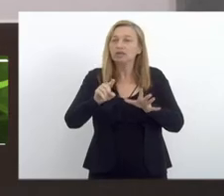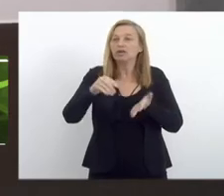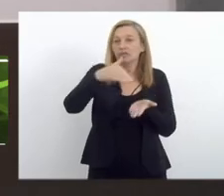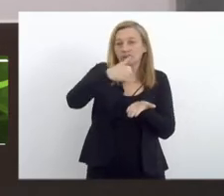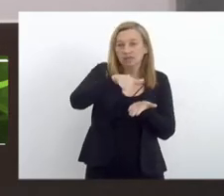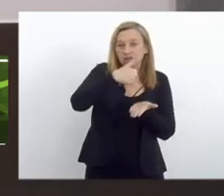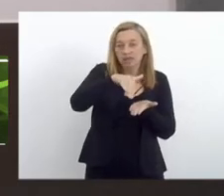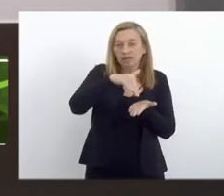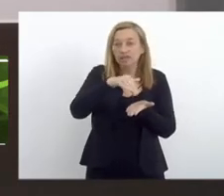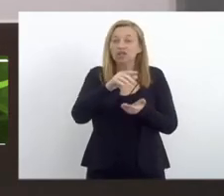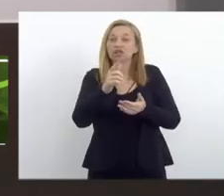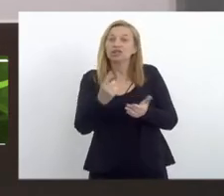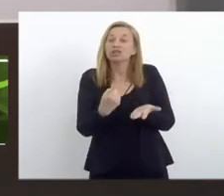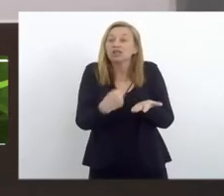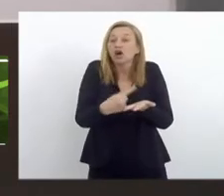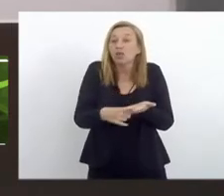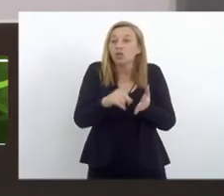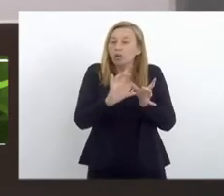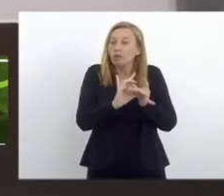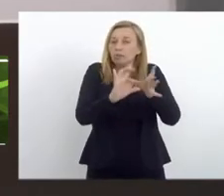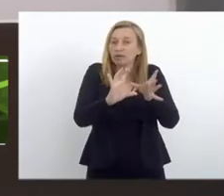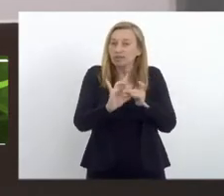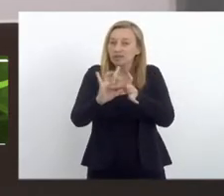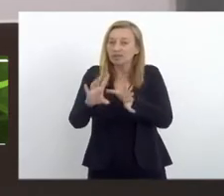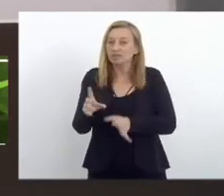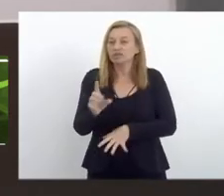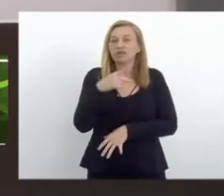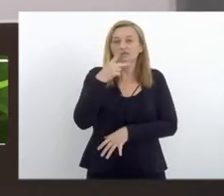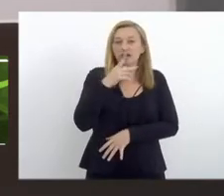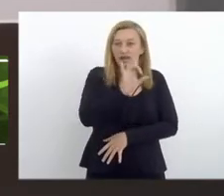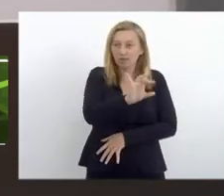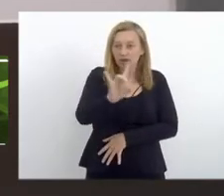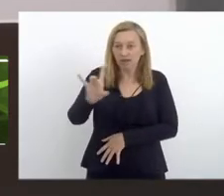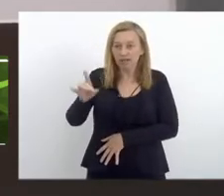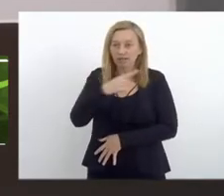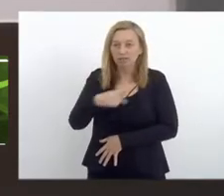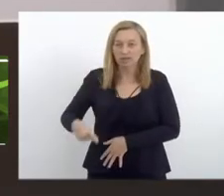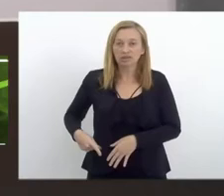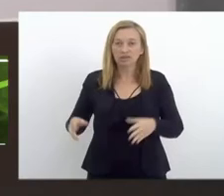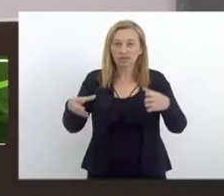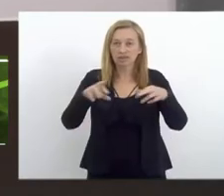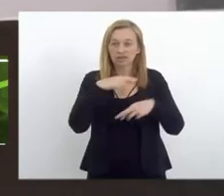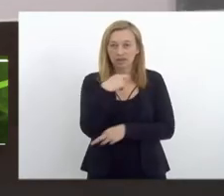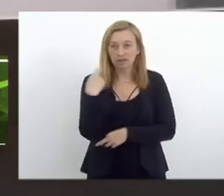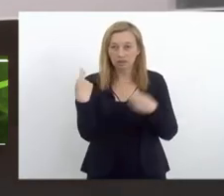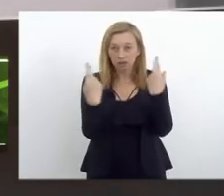secretário de acordo com a permissão de fala concedida pela presidência desta reunião.